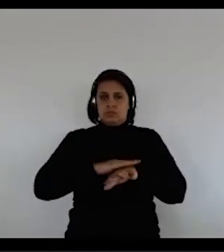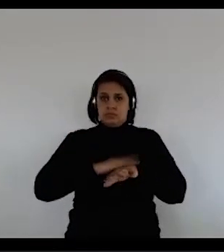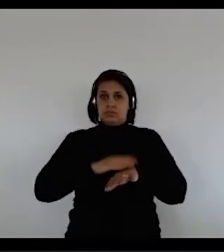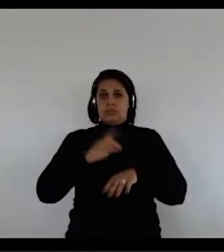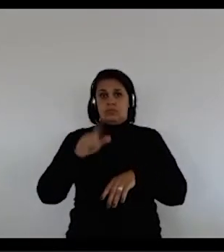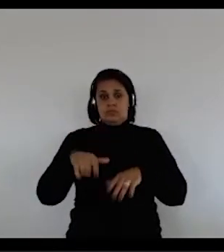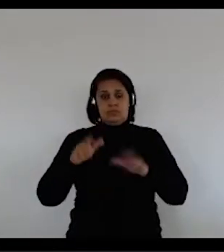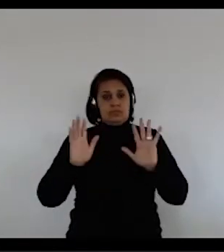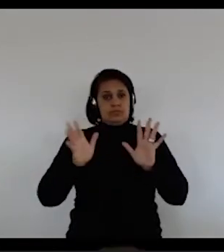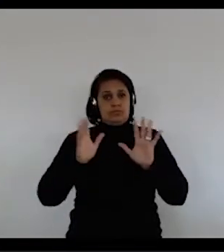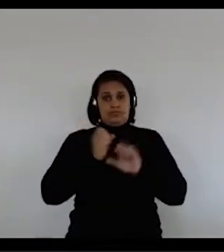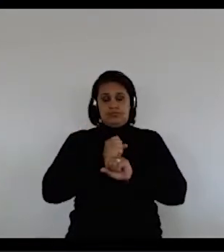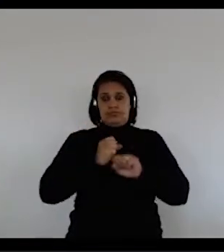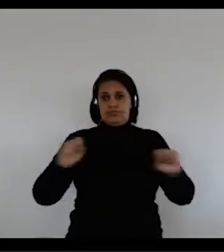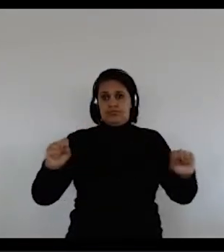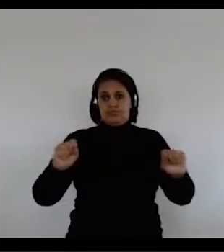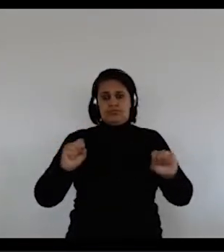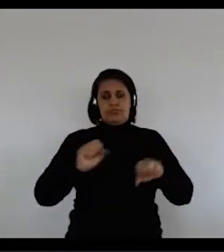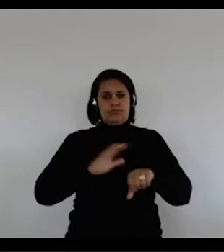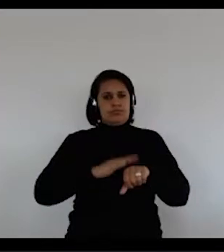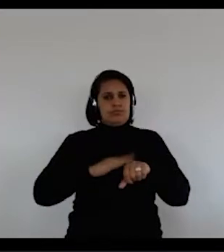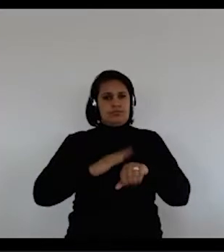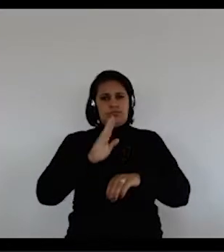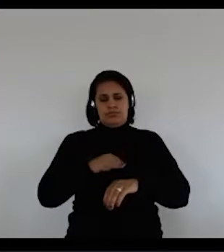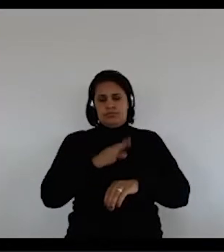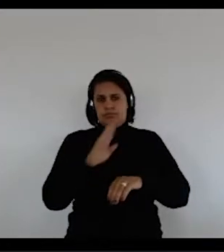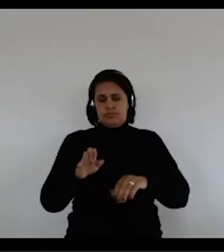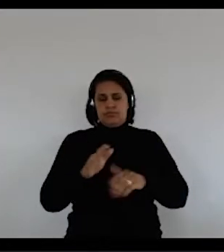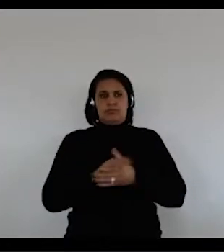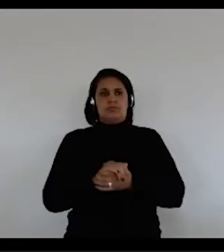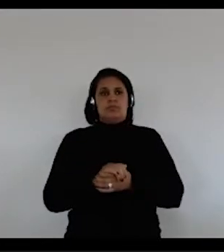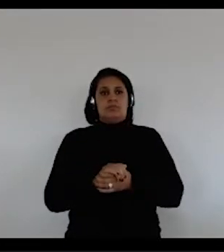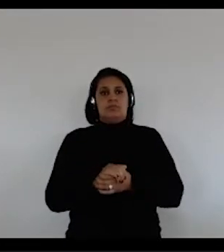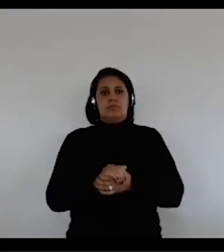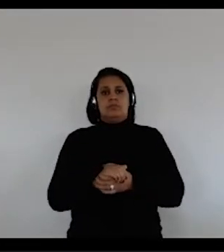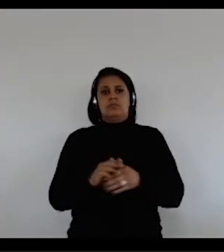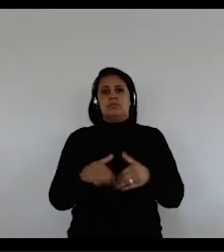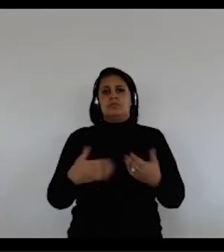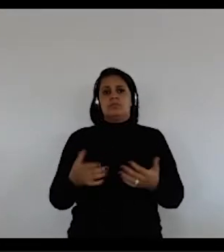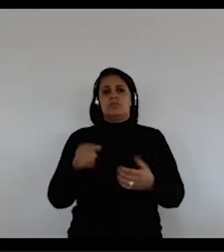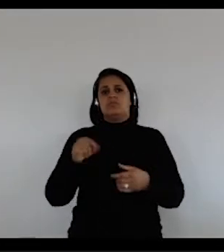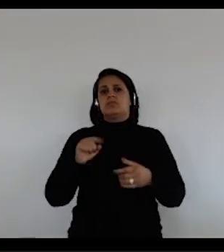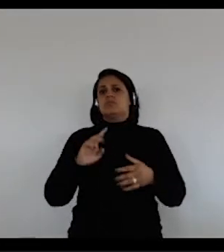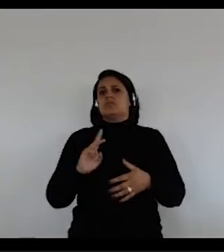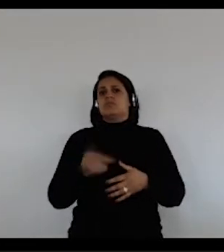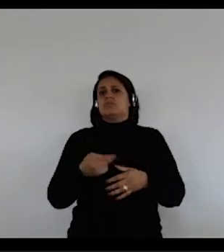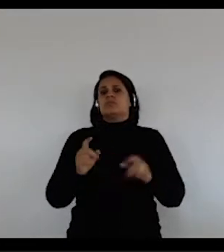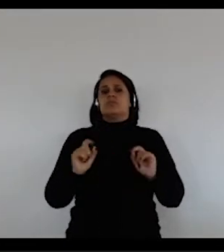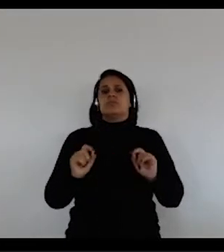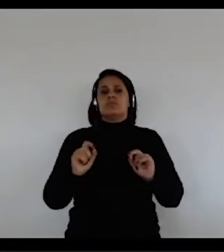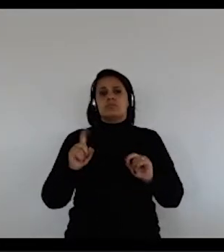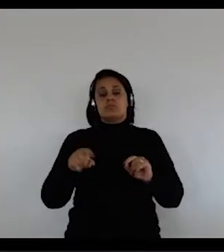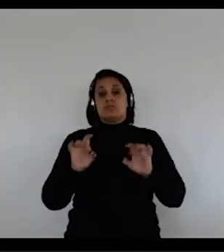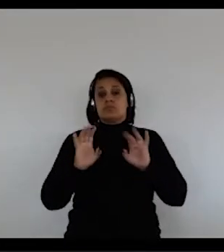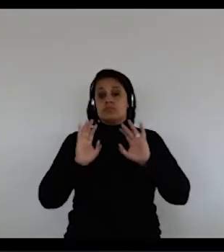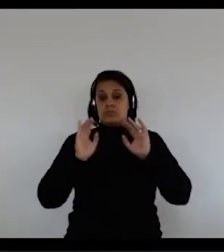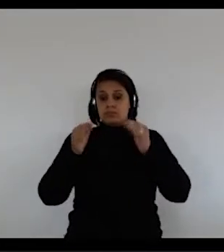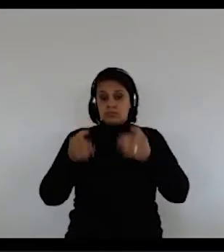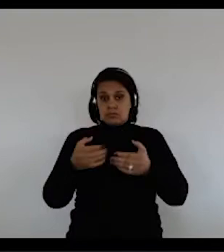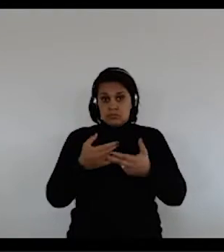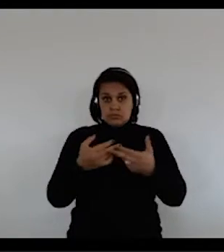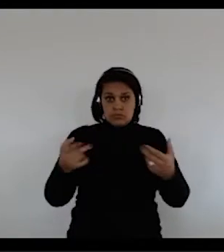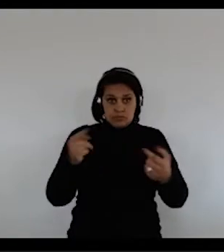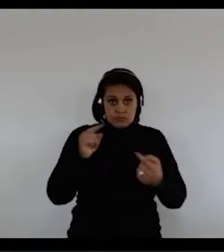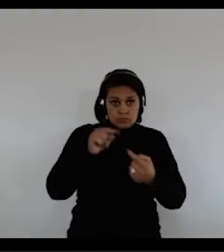de suspensão. A suspensão foi só para a atividade ordinária. Há